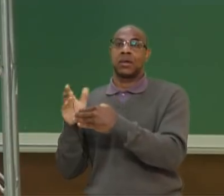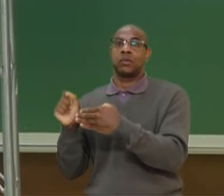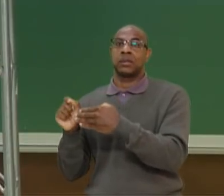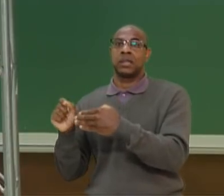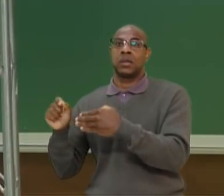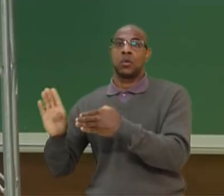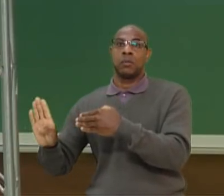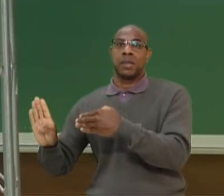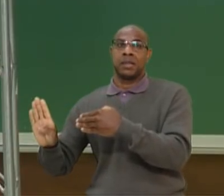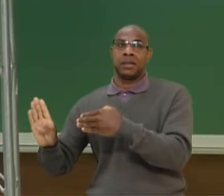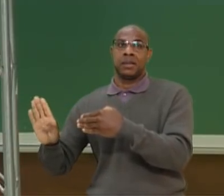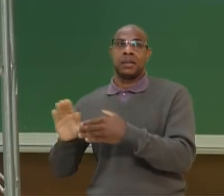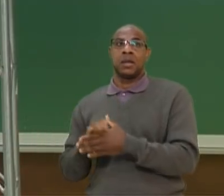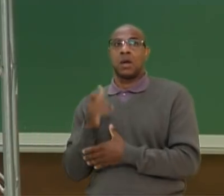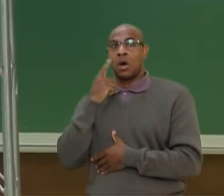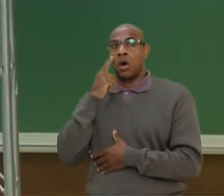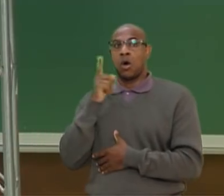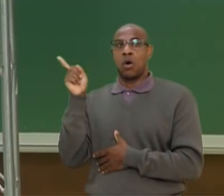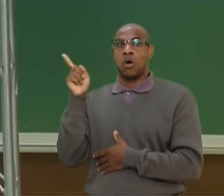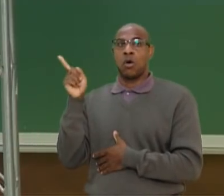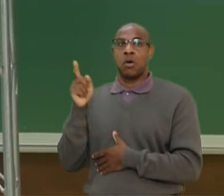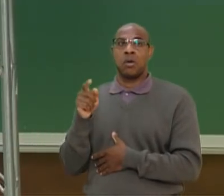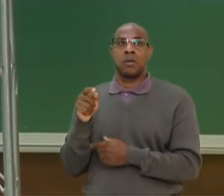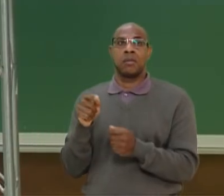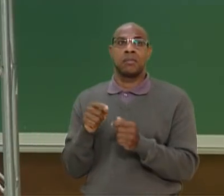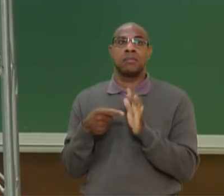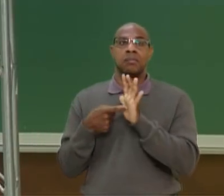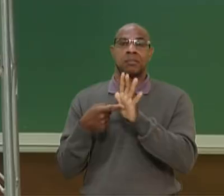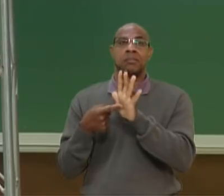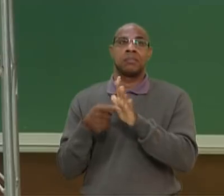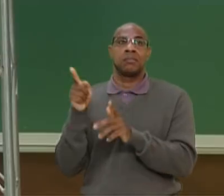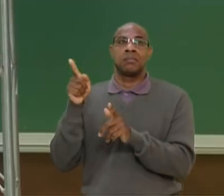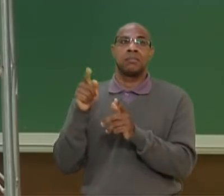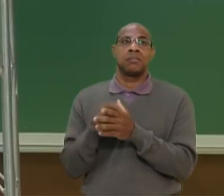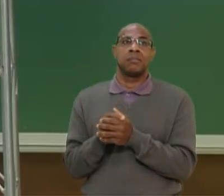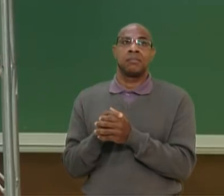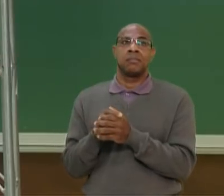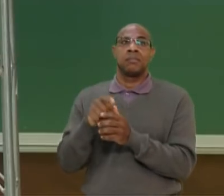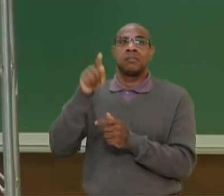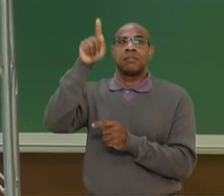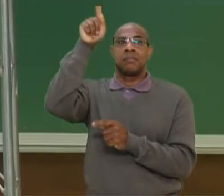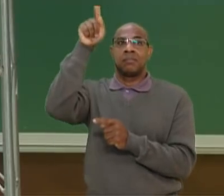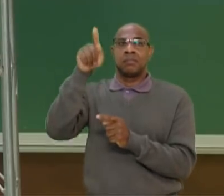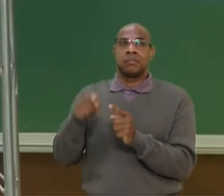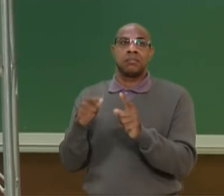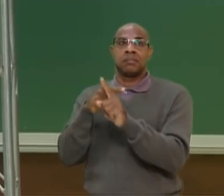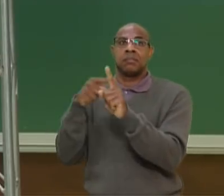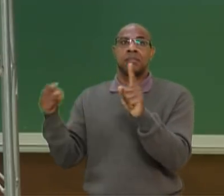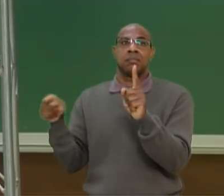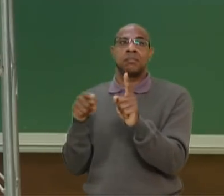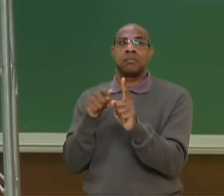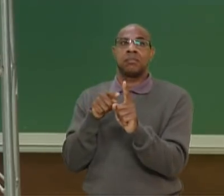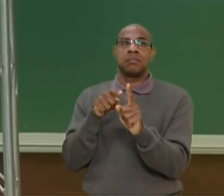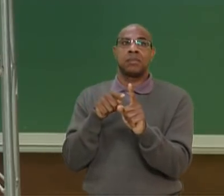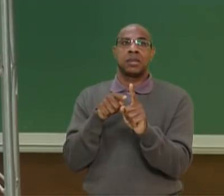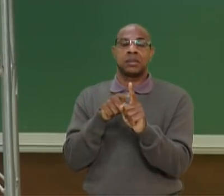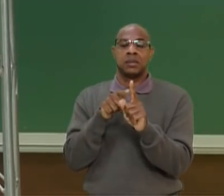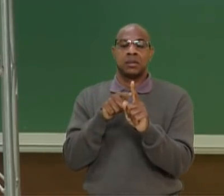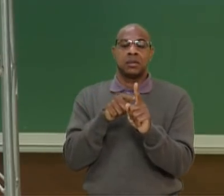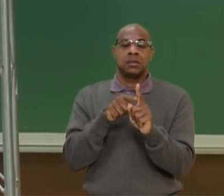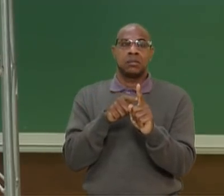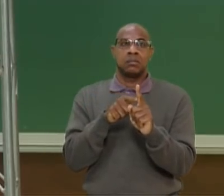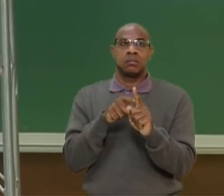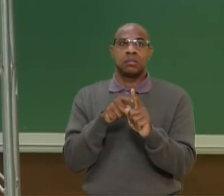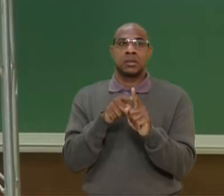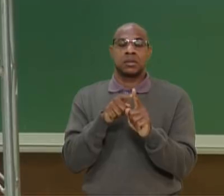anteriormente. Então, aqui nós temos novamente a representação aqui. Se é 2 pontos e eu quero saber